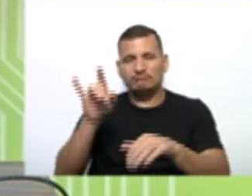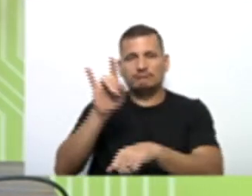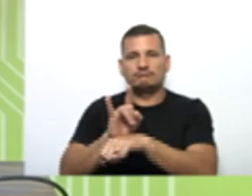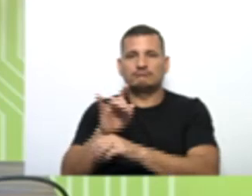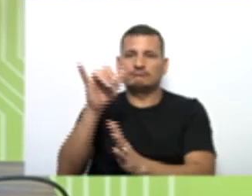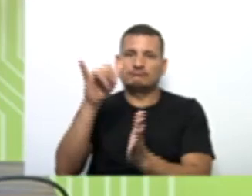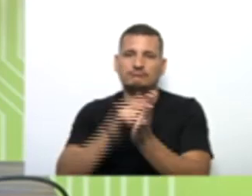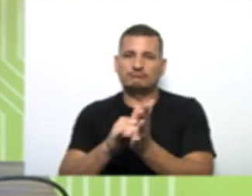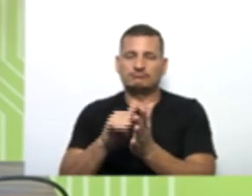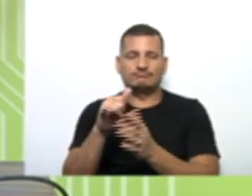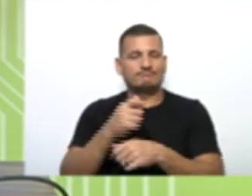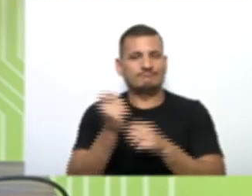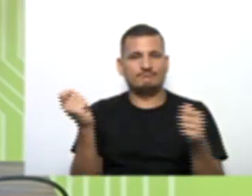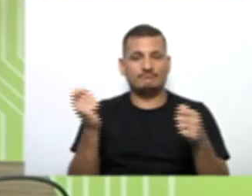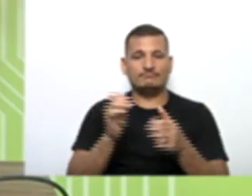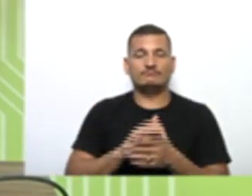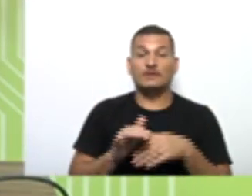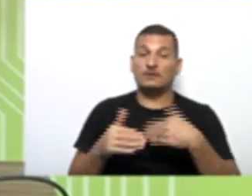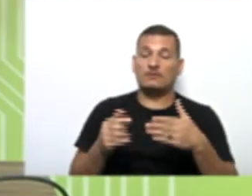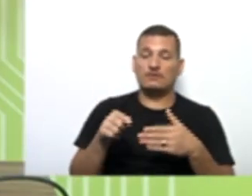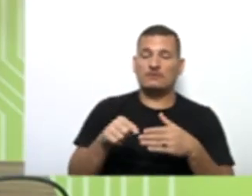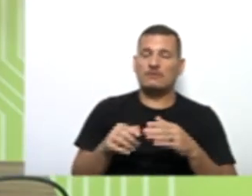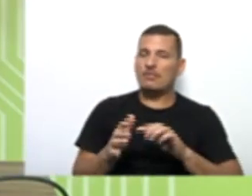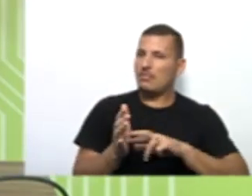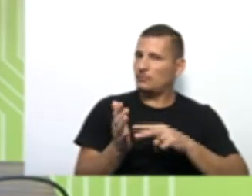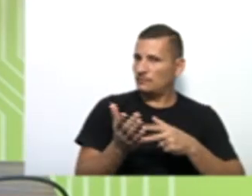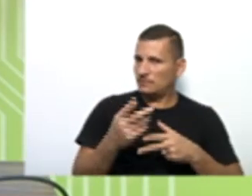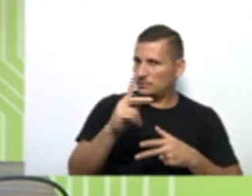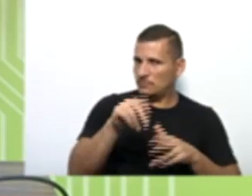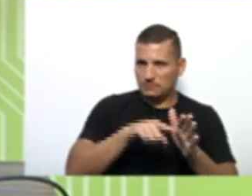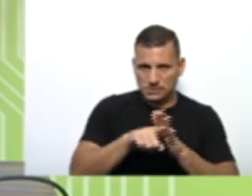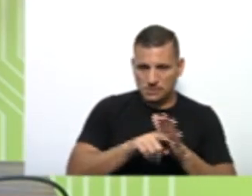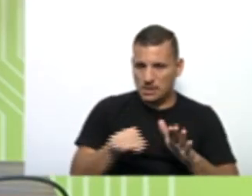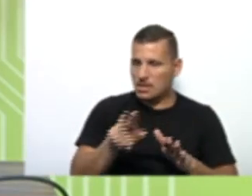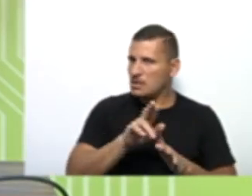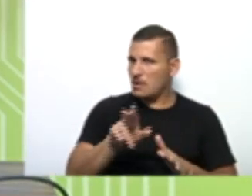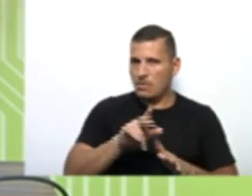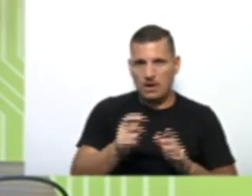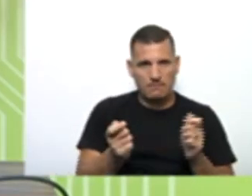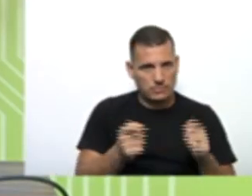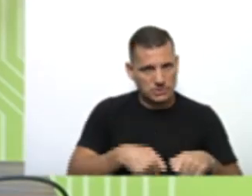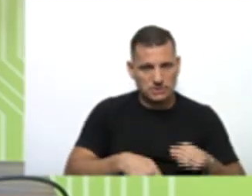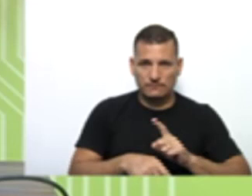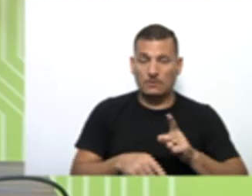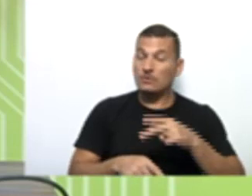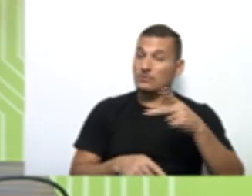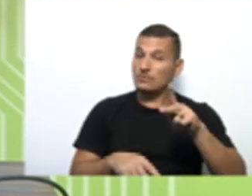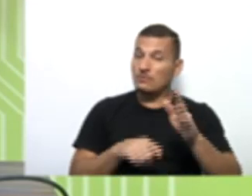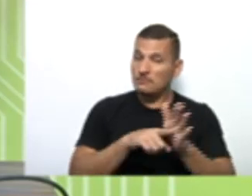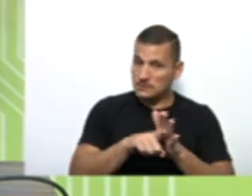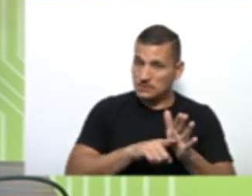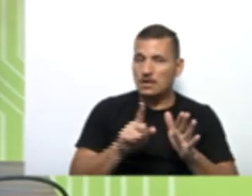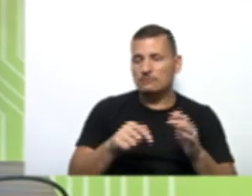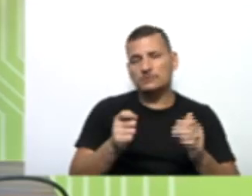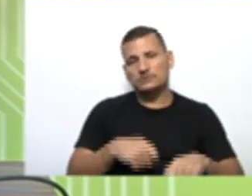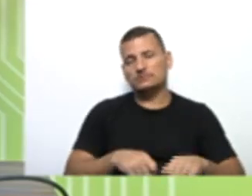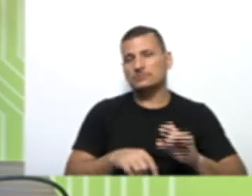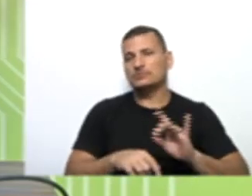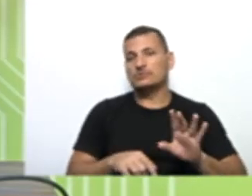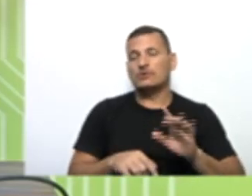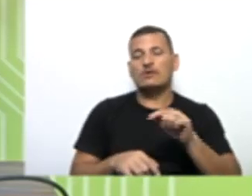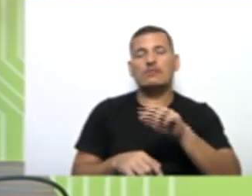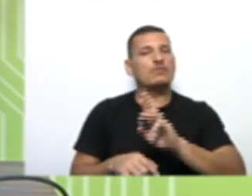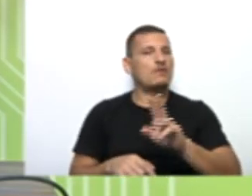Android. Então, isso não quer dizer que a sua pesquisa não está validada. Pelo contrário, a sua pesquisa está validada, só não era